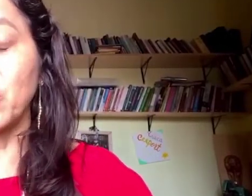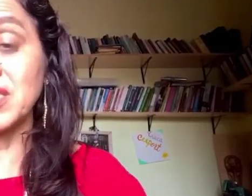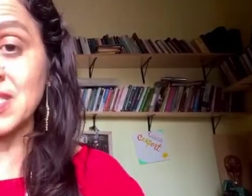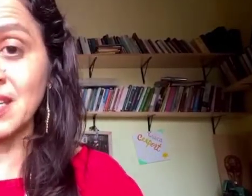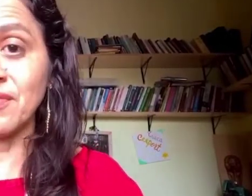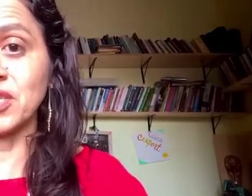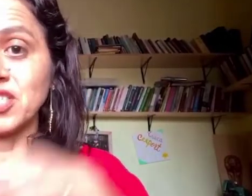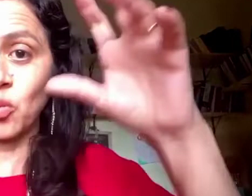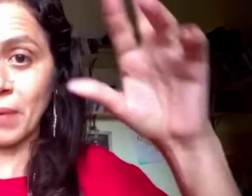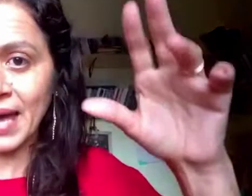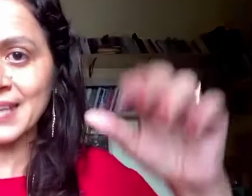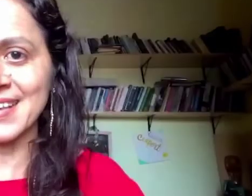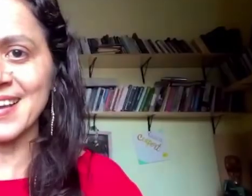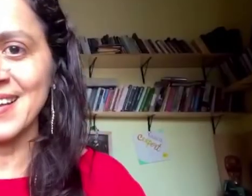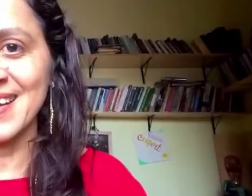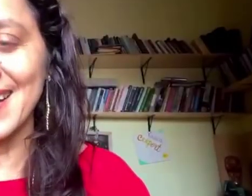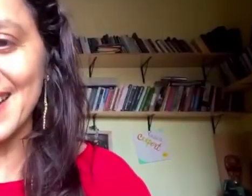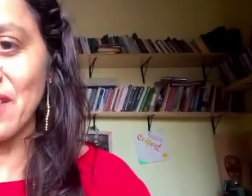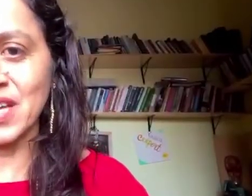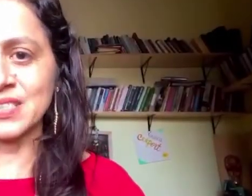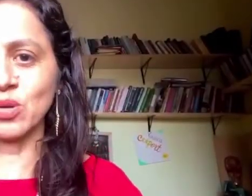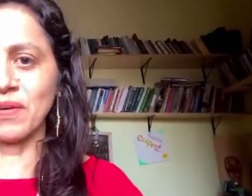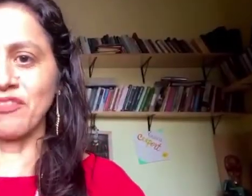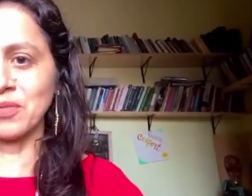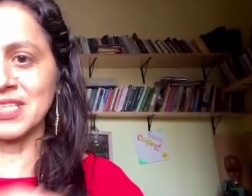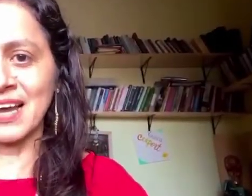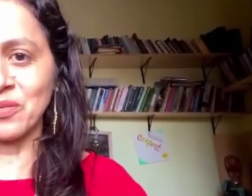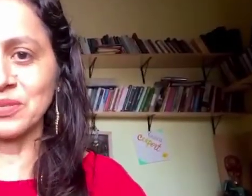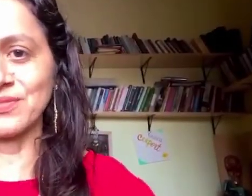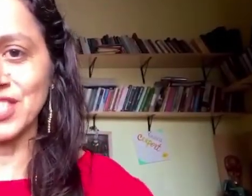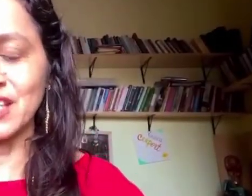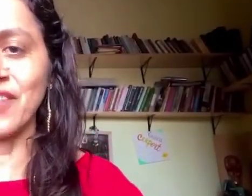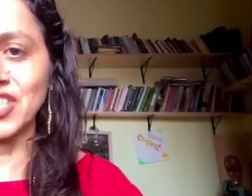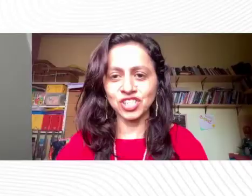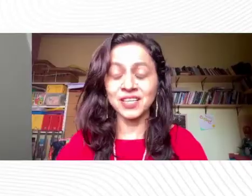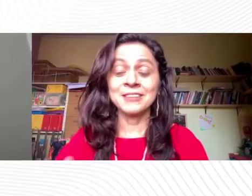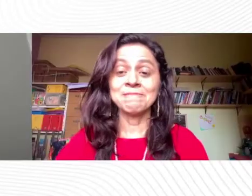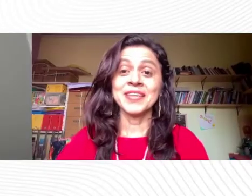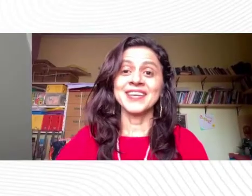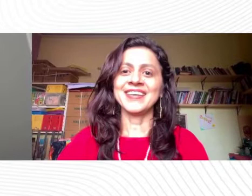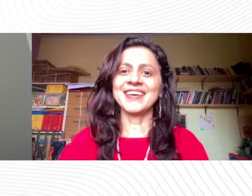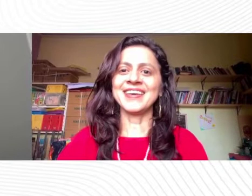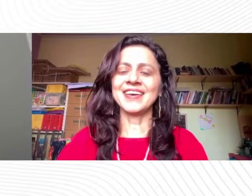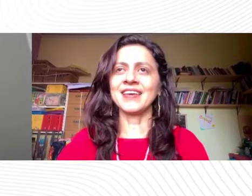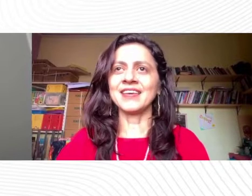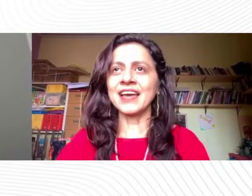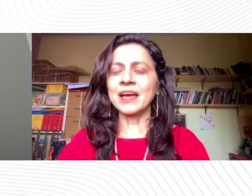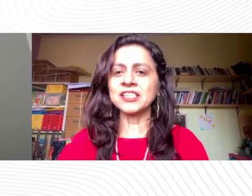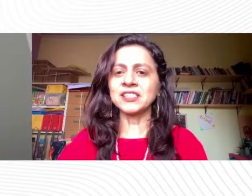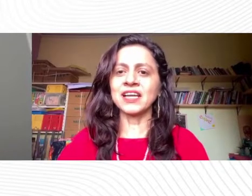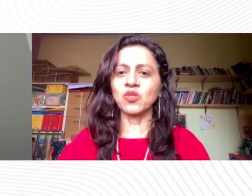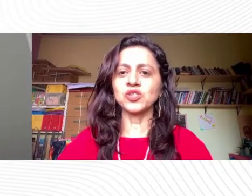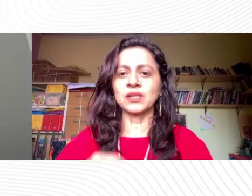foi reconhecida, foi descoberta, né, através da sua performance lá, vestida de fadinha, e